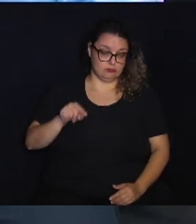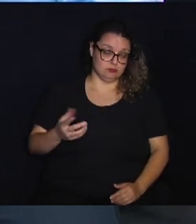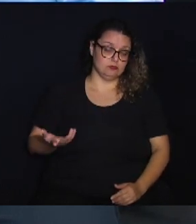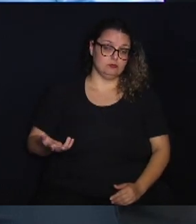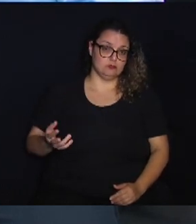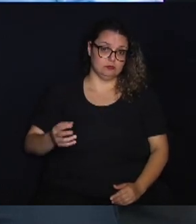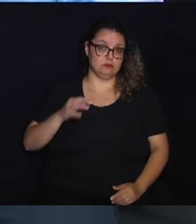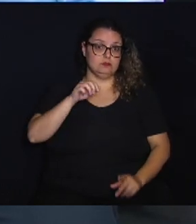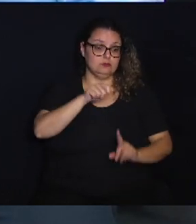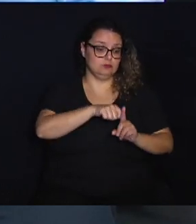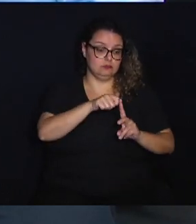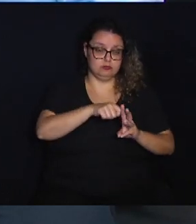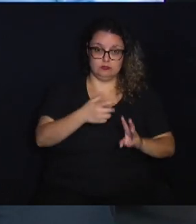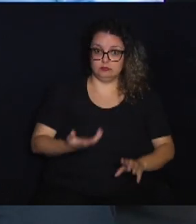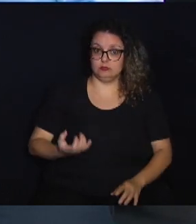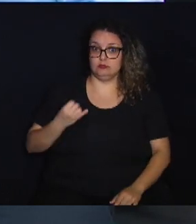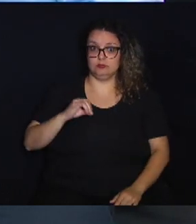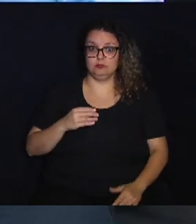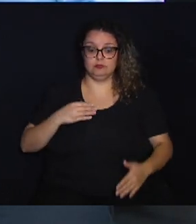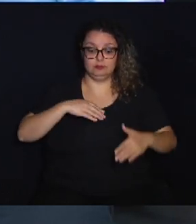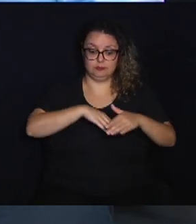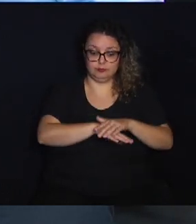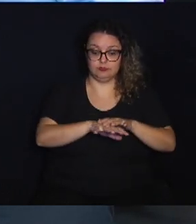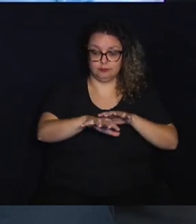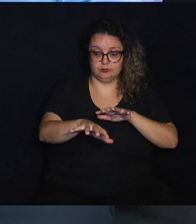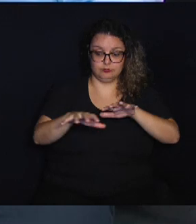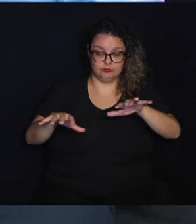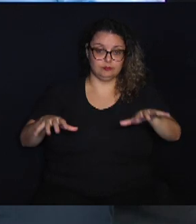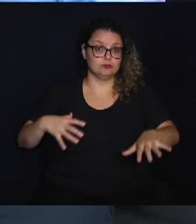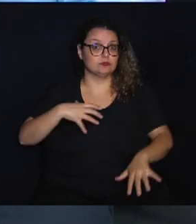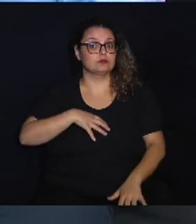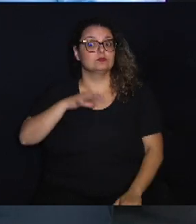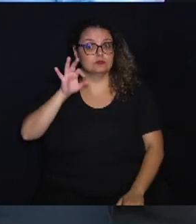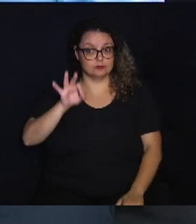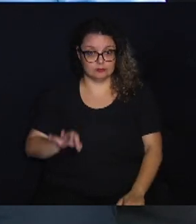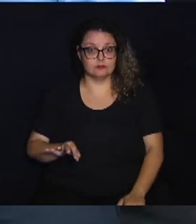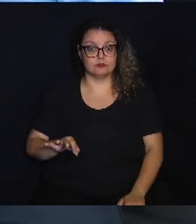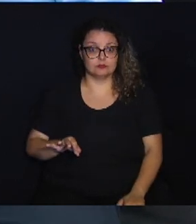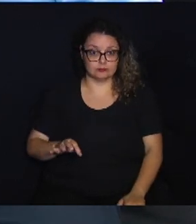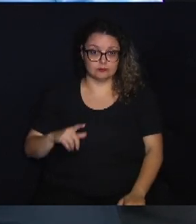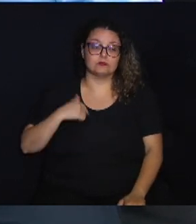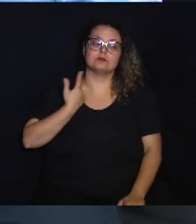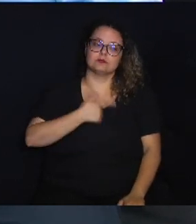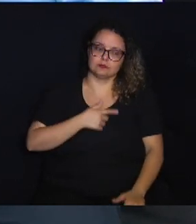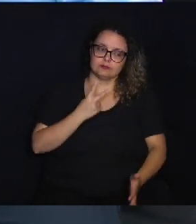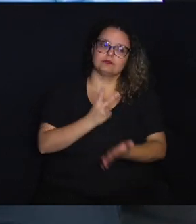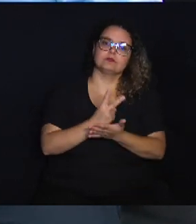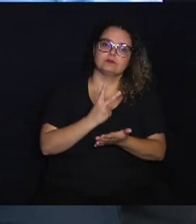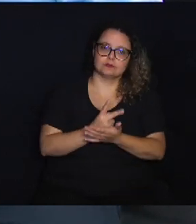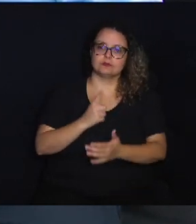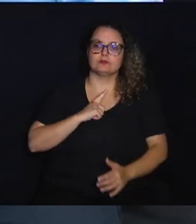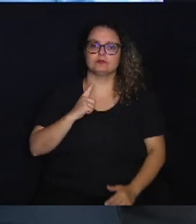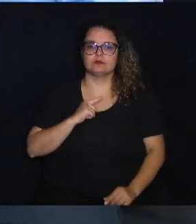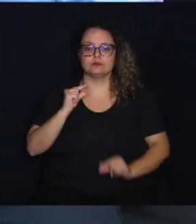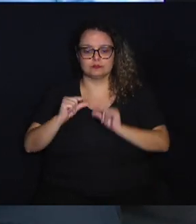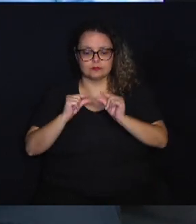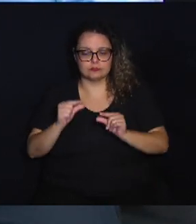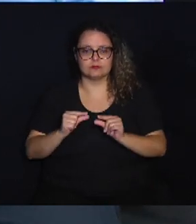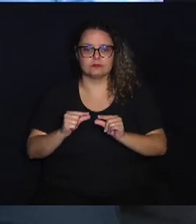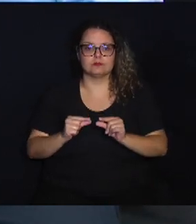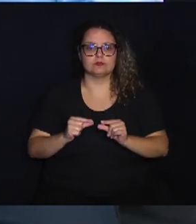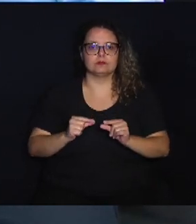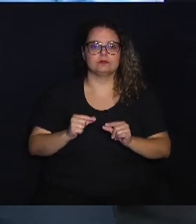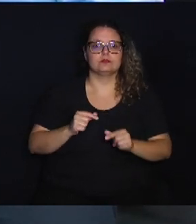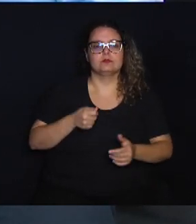reais por mês. Se nós alocarmos de forma correta, saudável, a gente sempre vai ter um pouquinho para realizar um